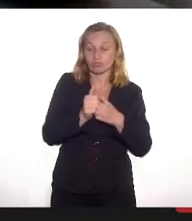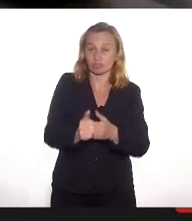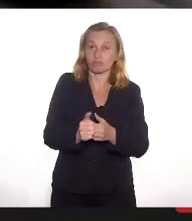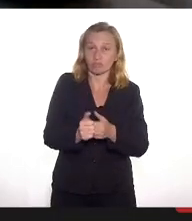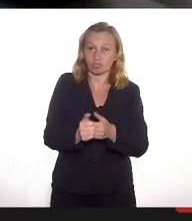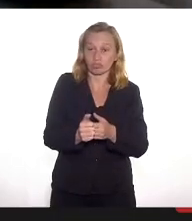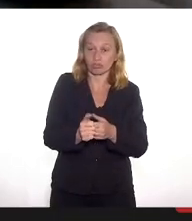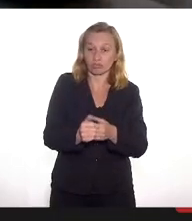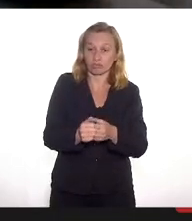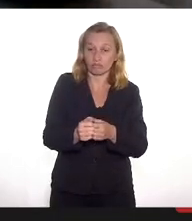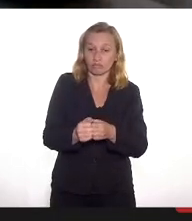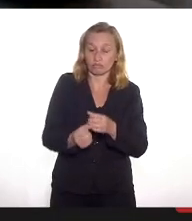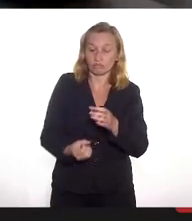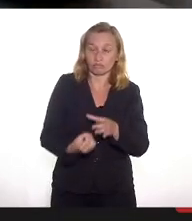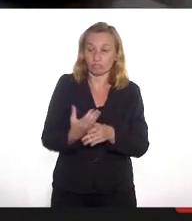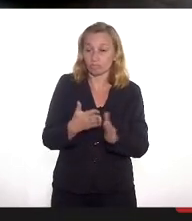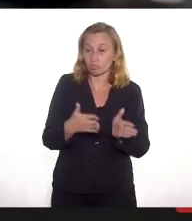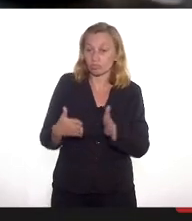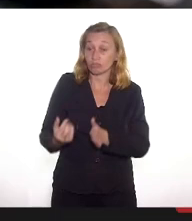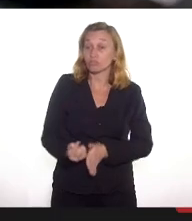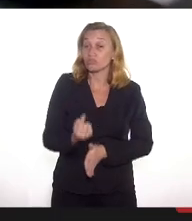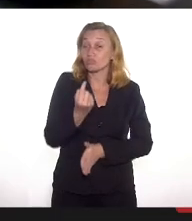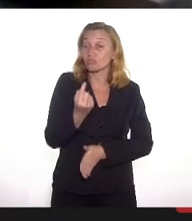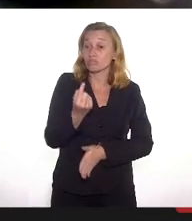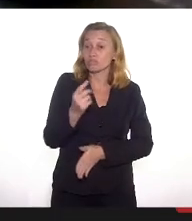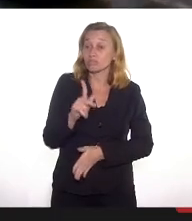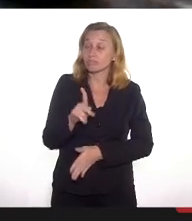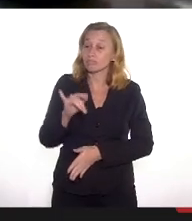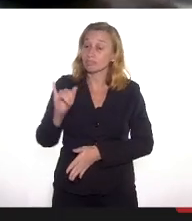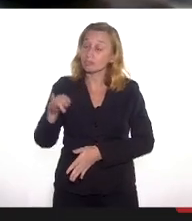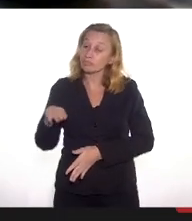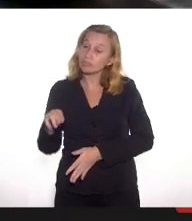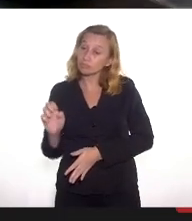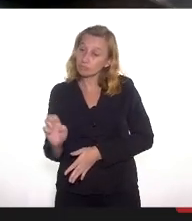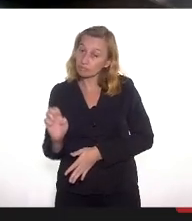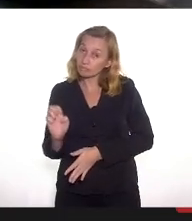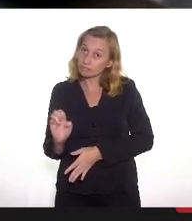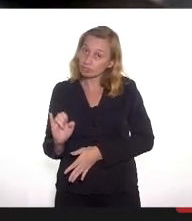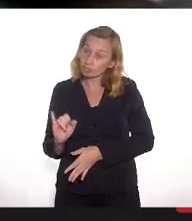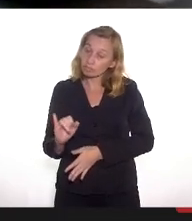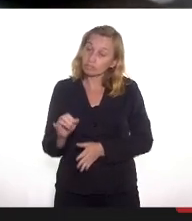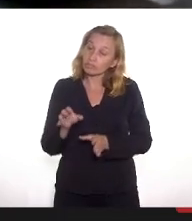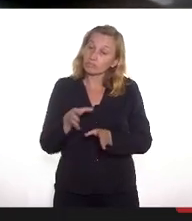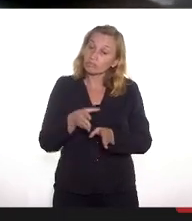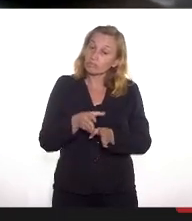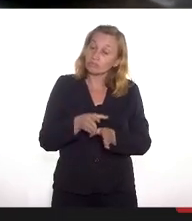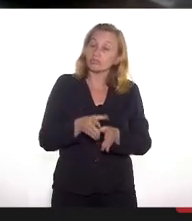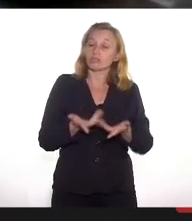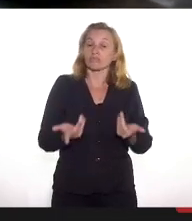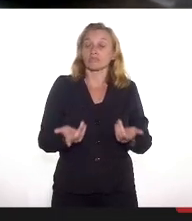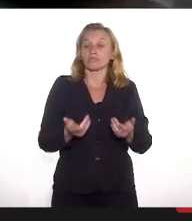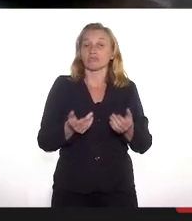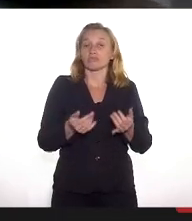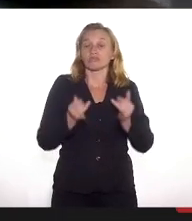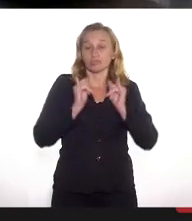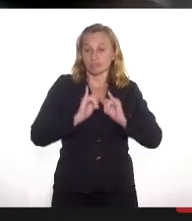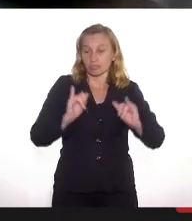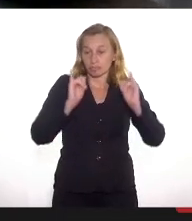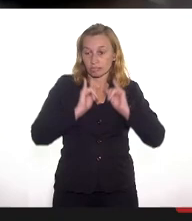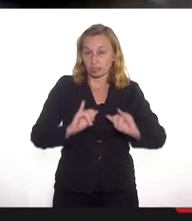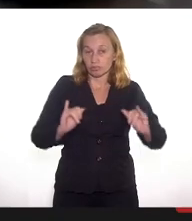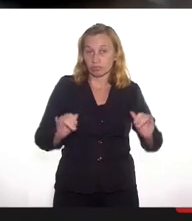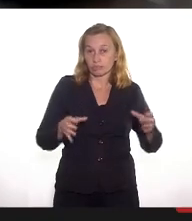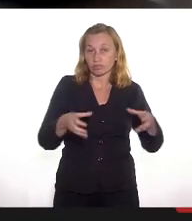uma condição única do pênis por essa questão que eu falei né orientado por um comitê científico e